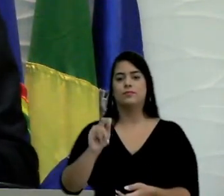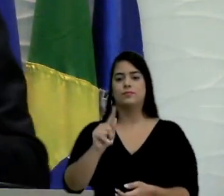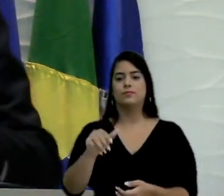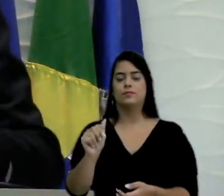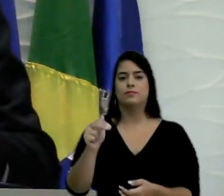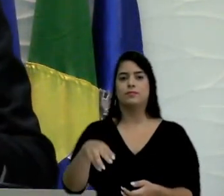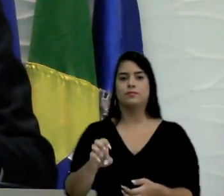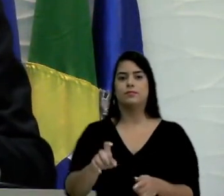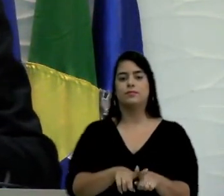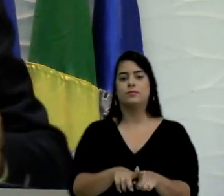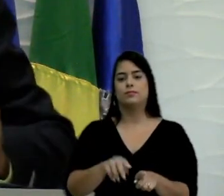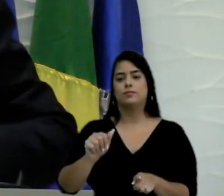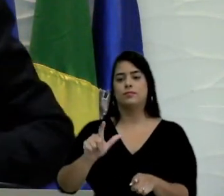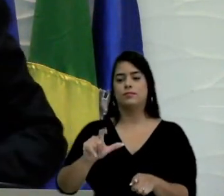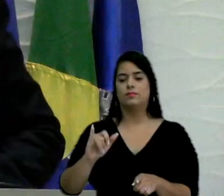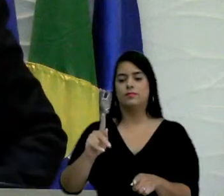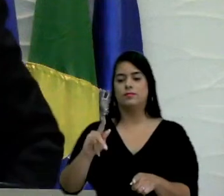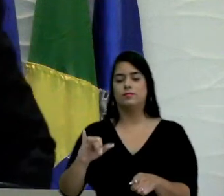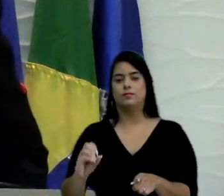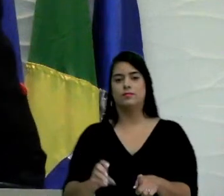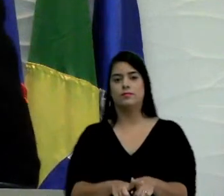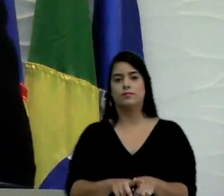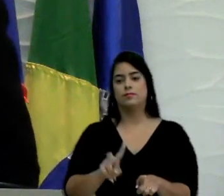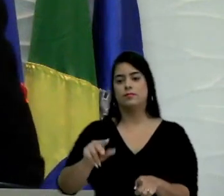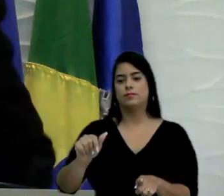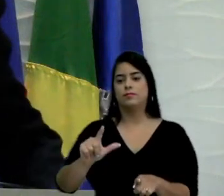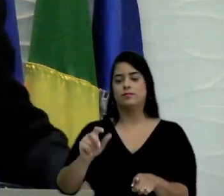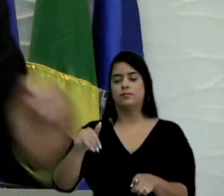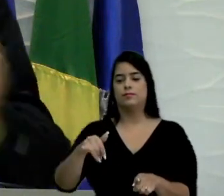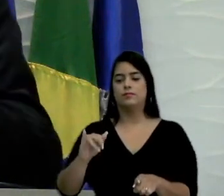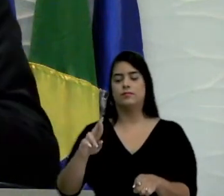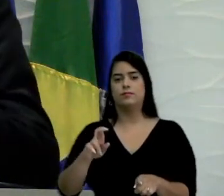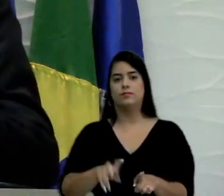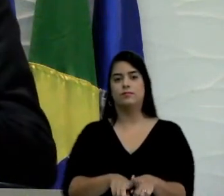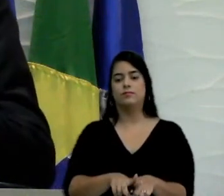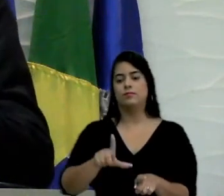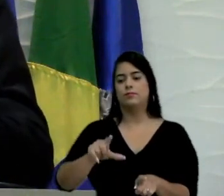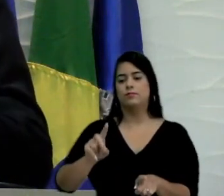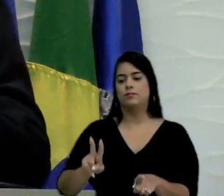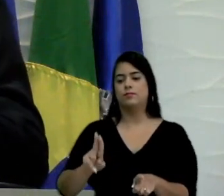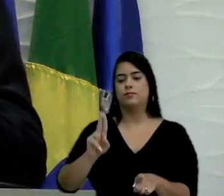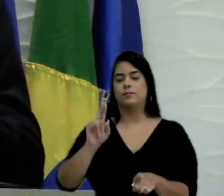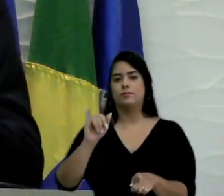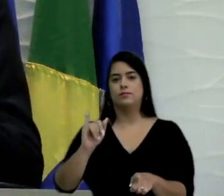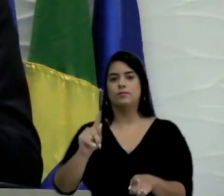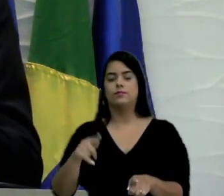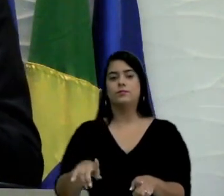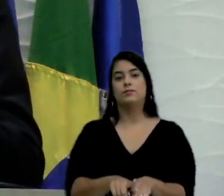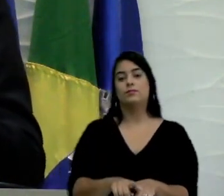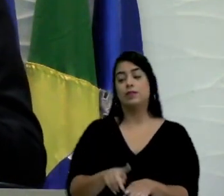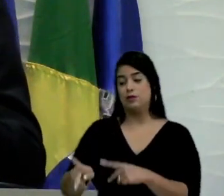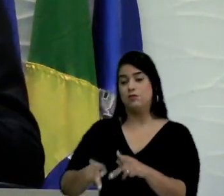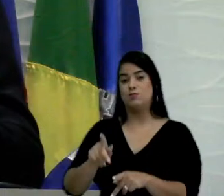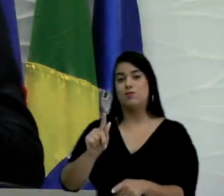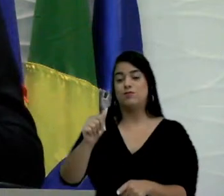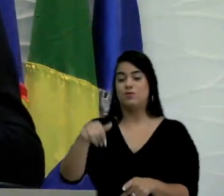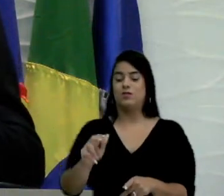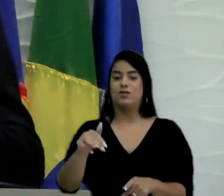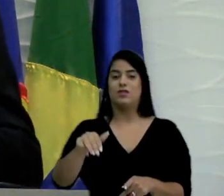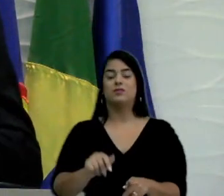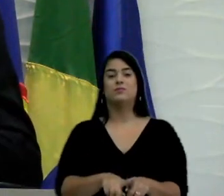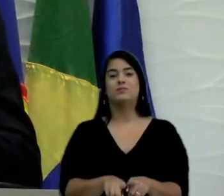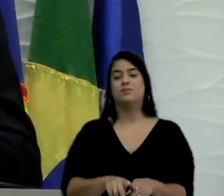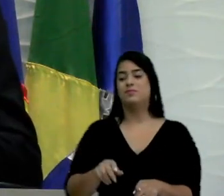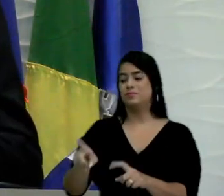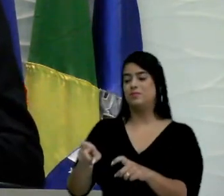a se Alípio Costa Valmir da agroval seu Luizinho da casa são luí ao pessoal do gama e região pessoal de